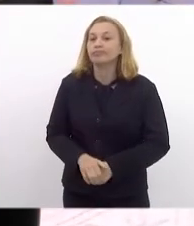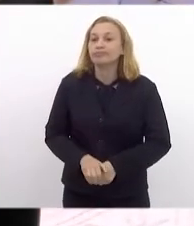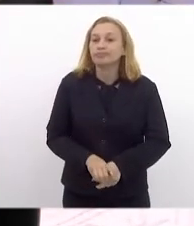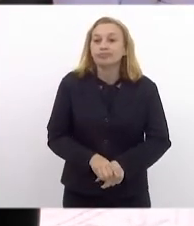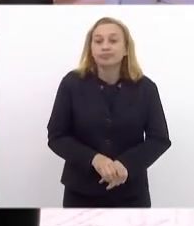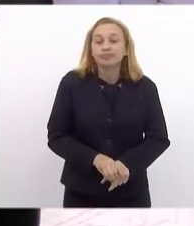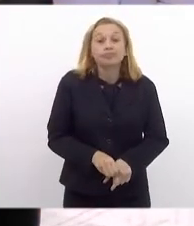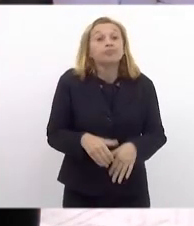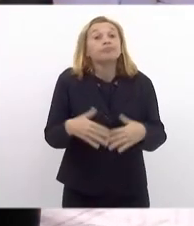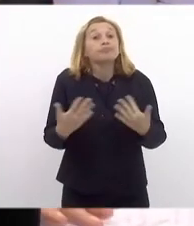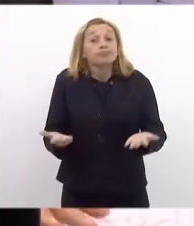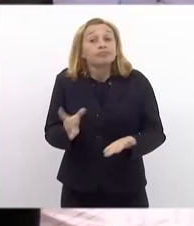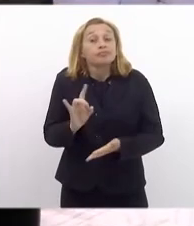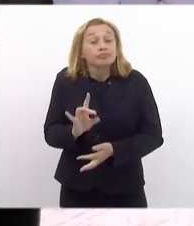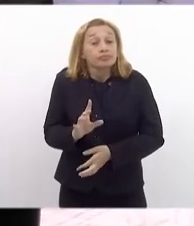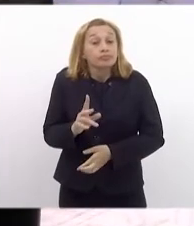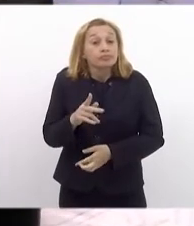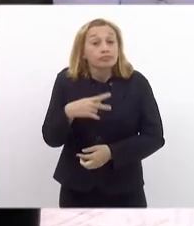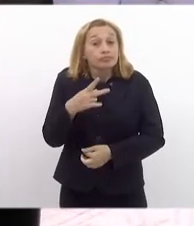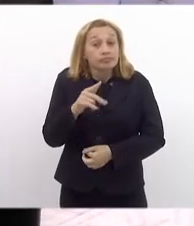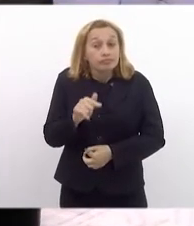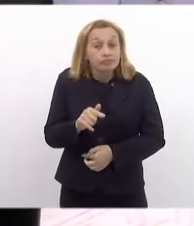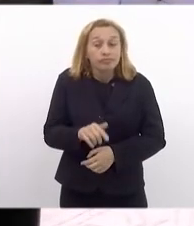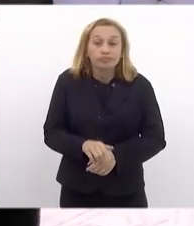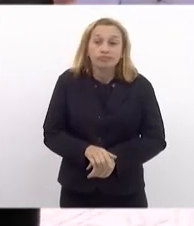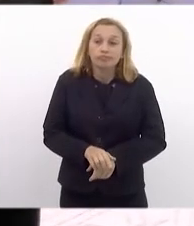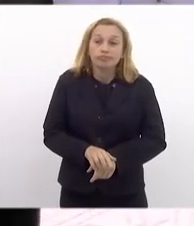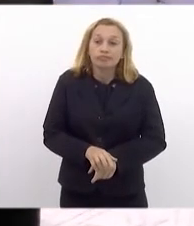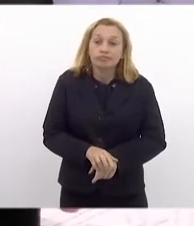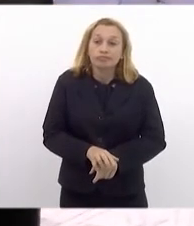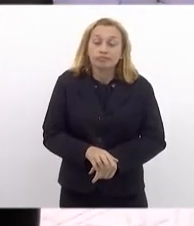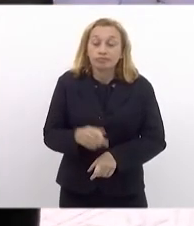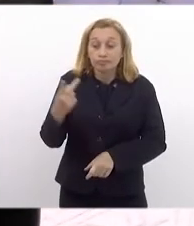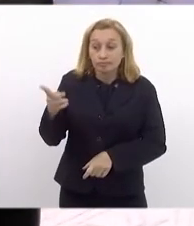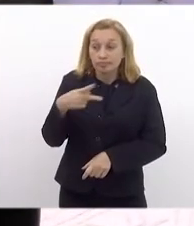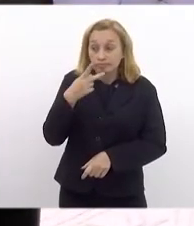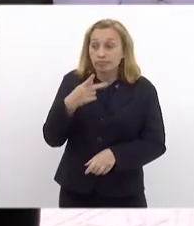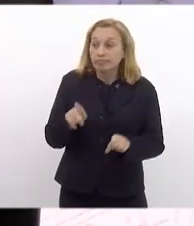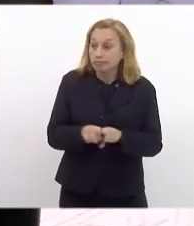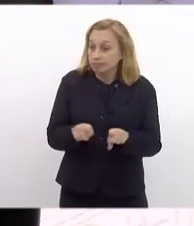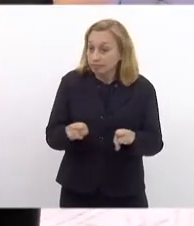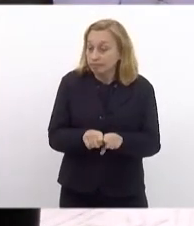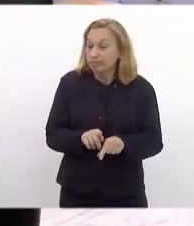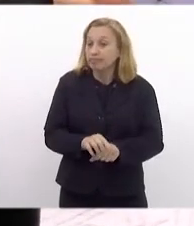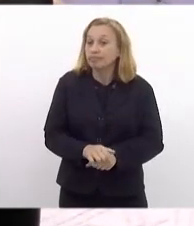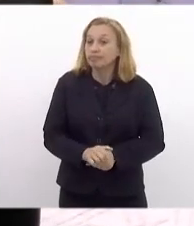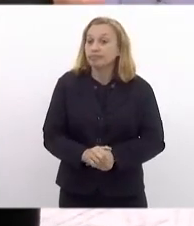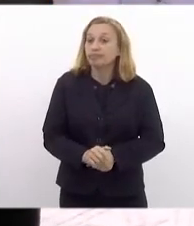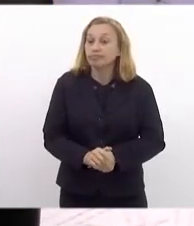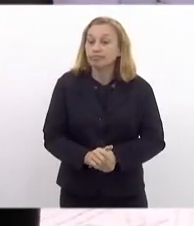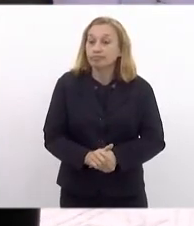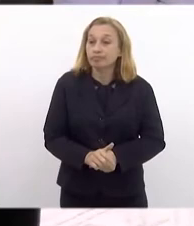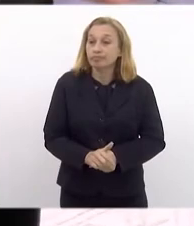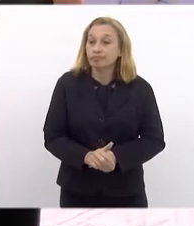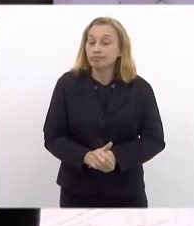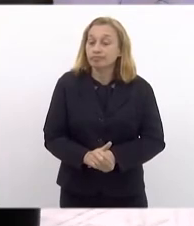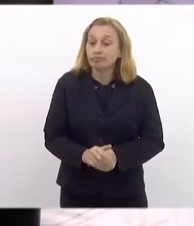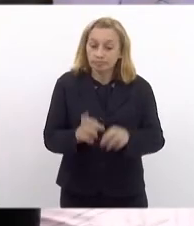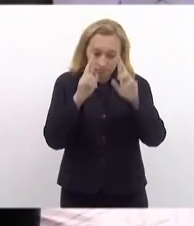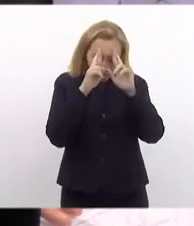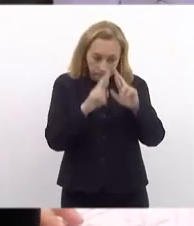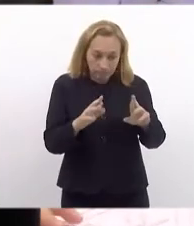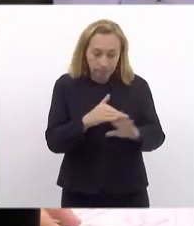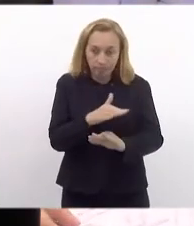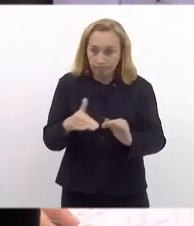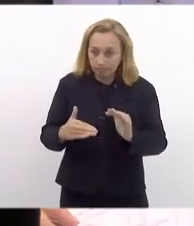Então é só colocando a sua fala também de respeito